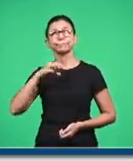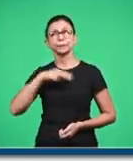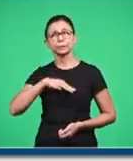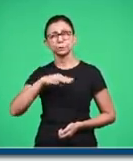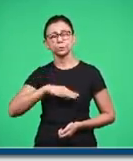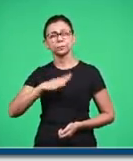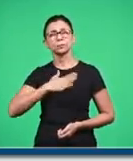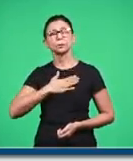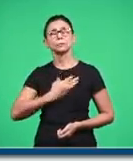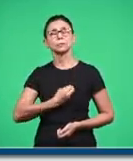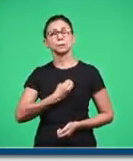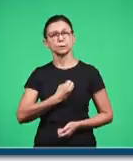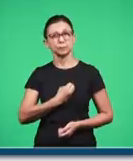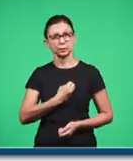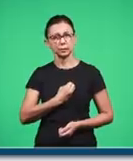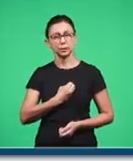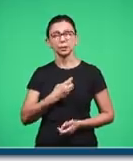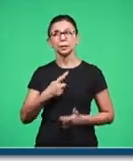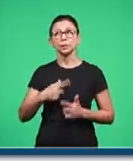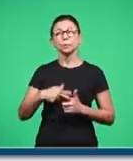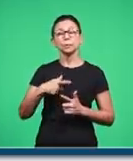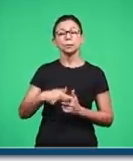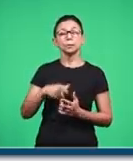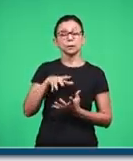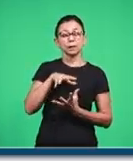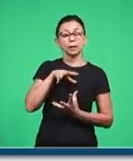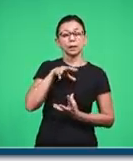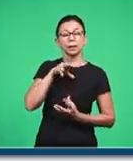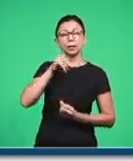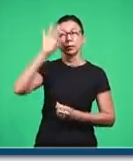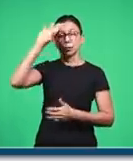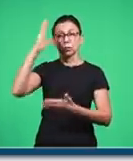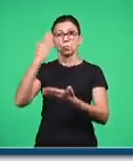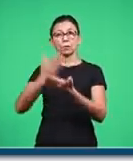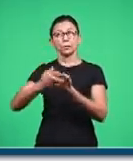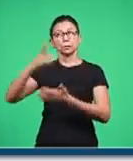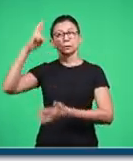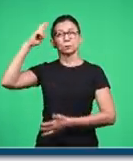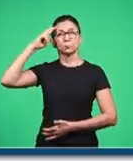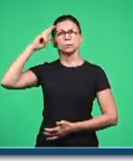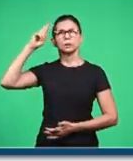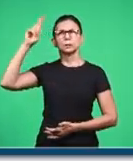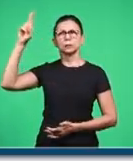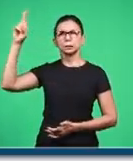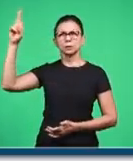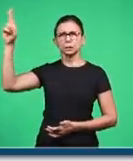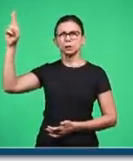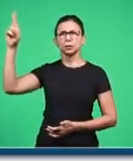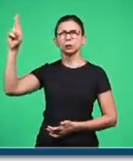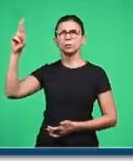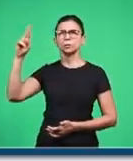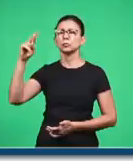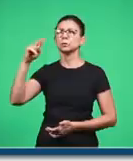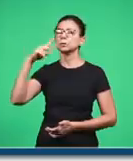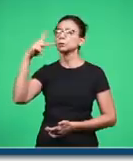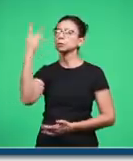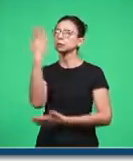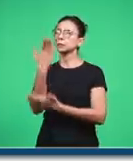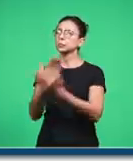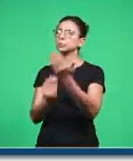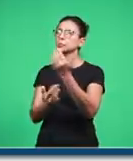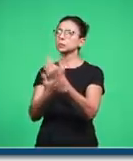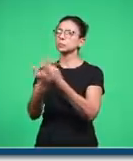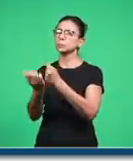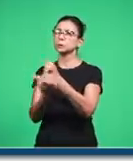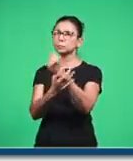de mim, porque a minha alma confia em ti. e à sombra das tuas asas me